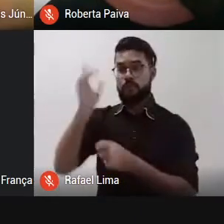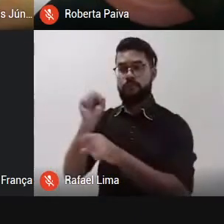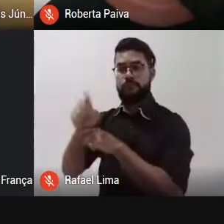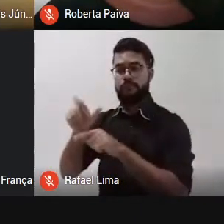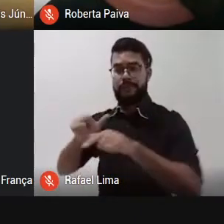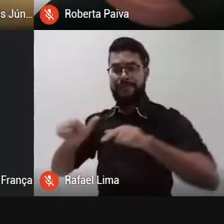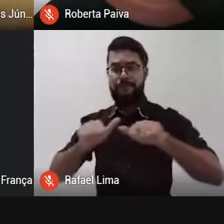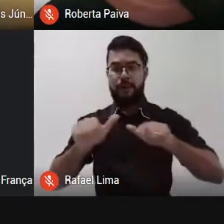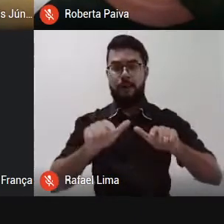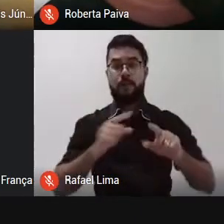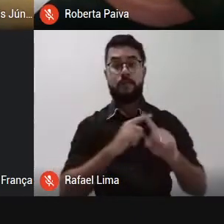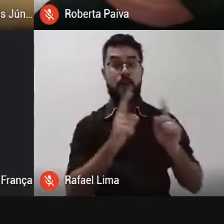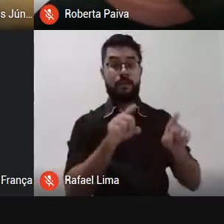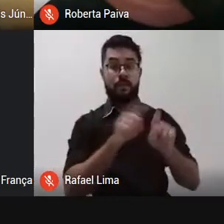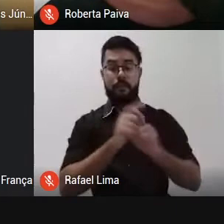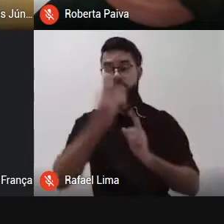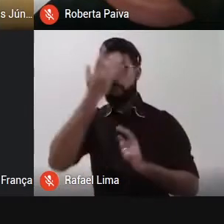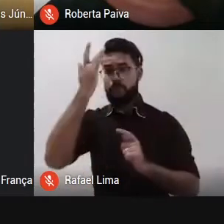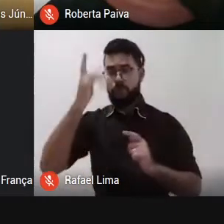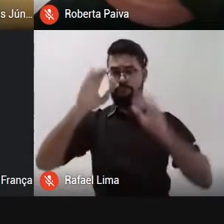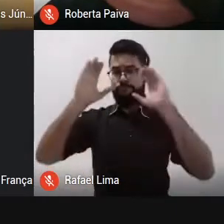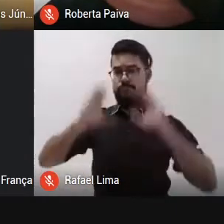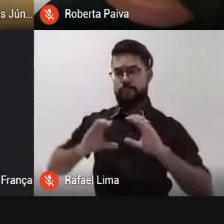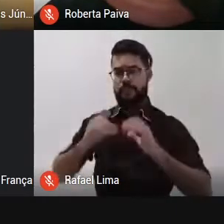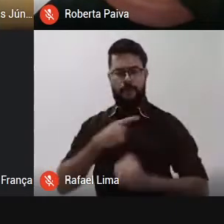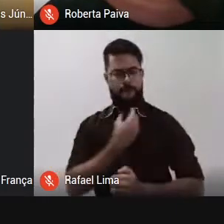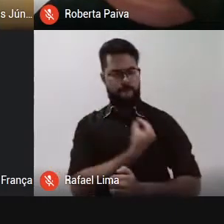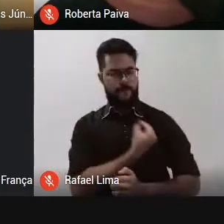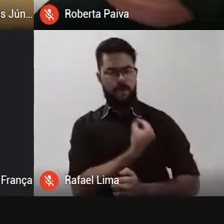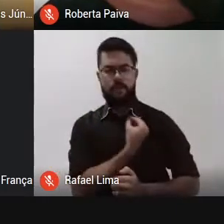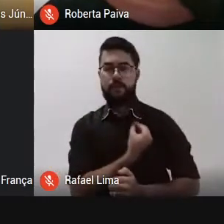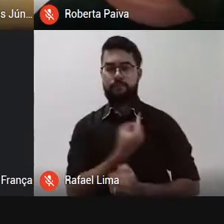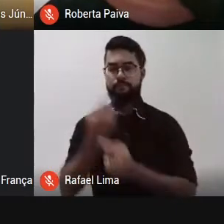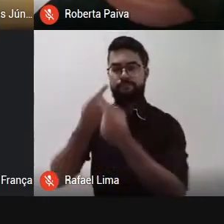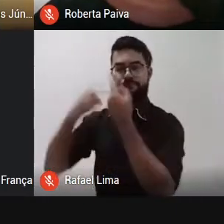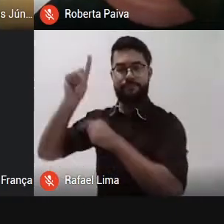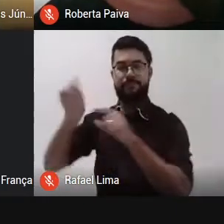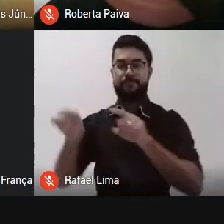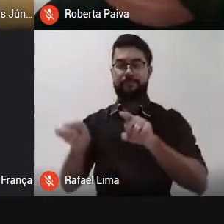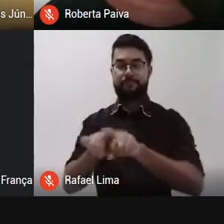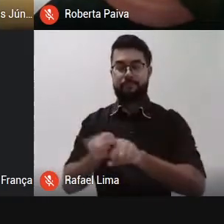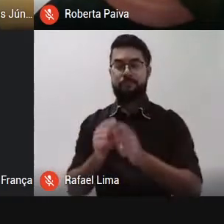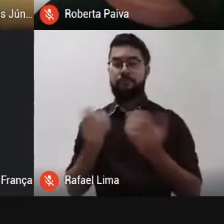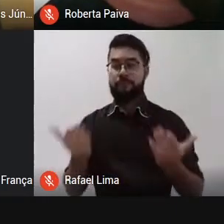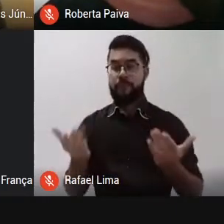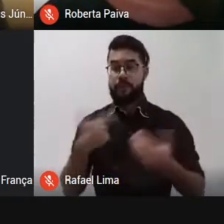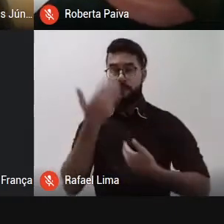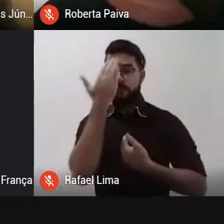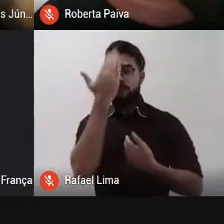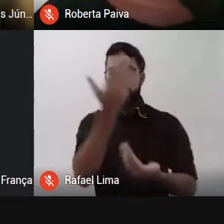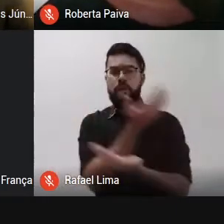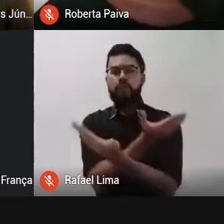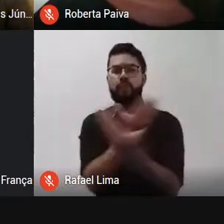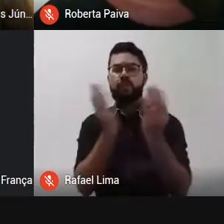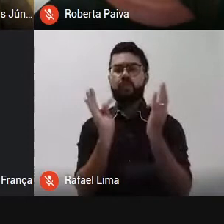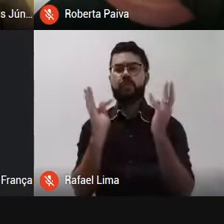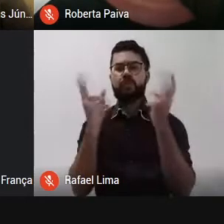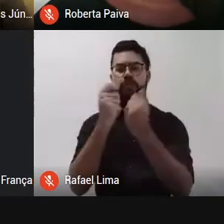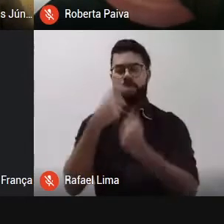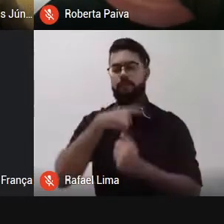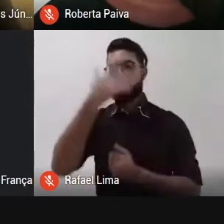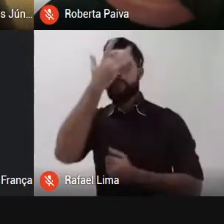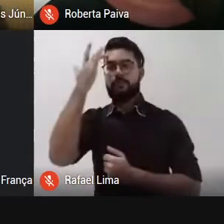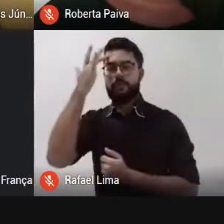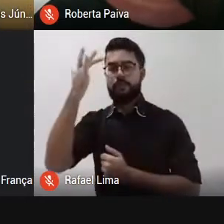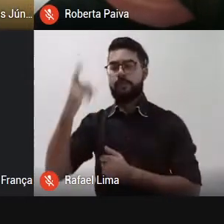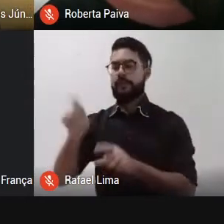produzir cidadãos éticos. Eu acho que é a grande mensagem que eu digo, e o agradecimento a todos os que fazem lá, todos os professores que